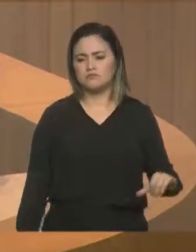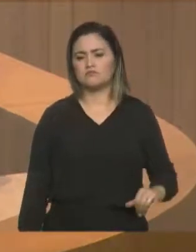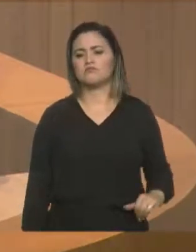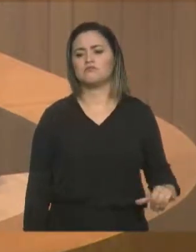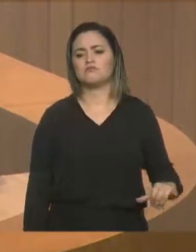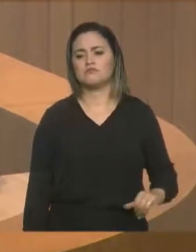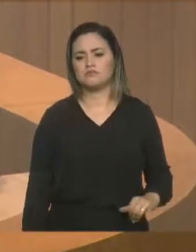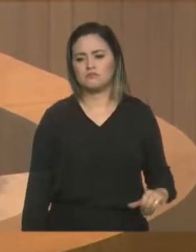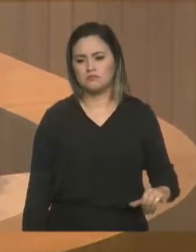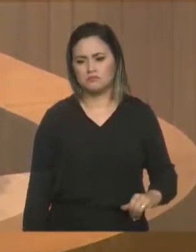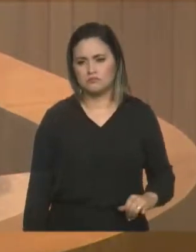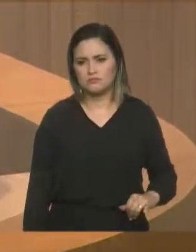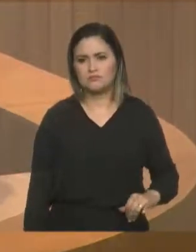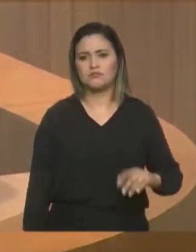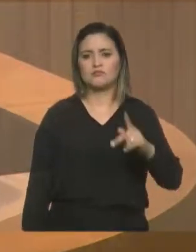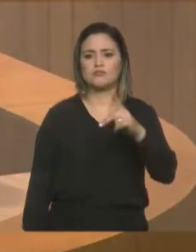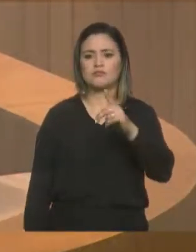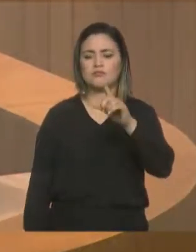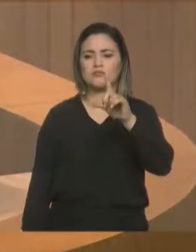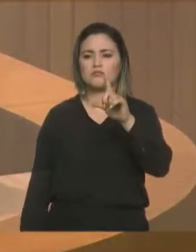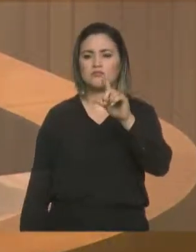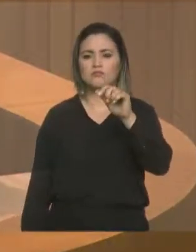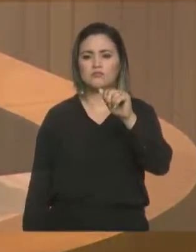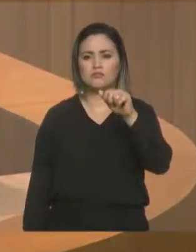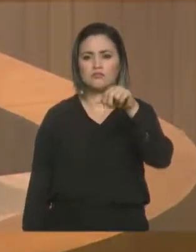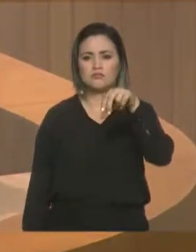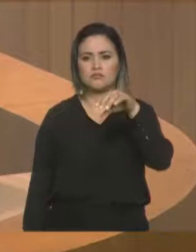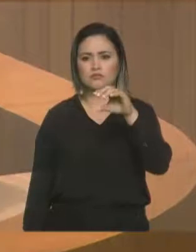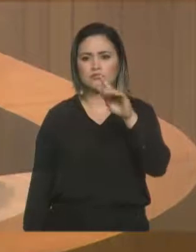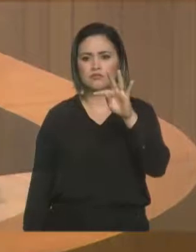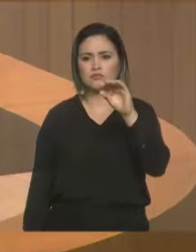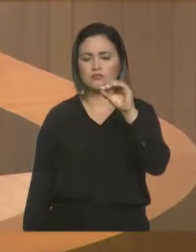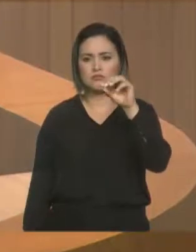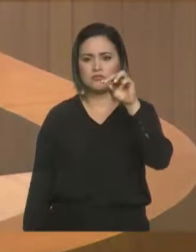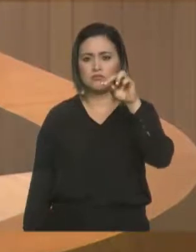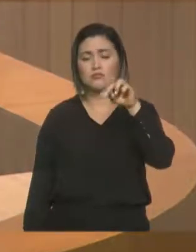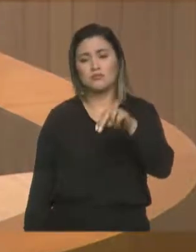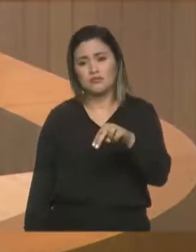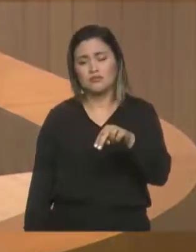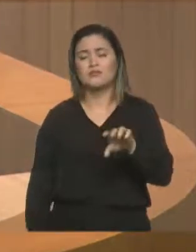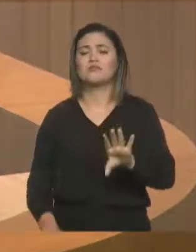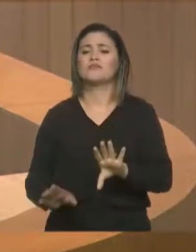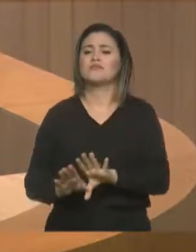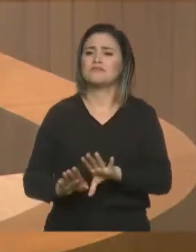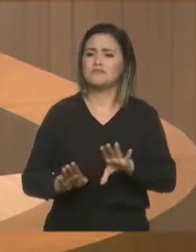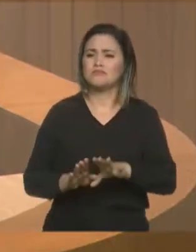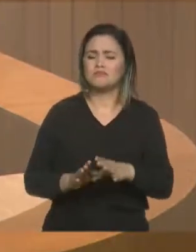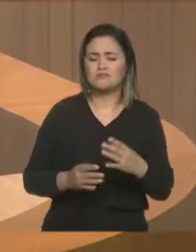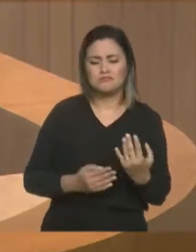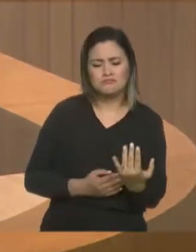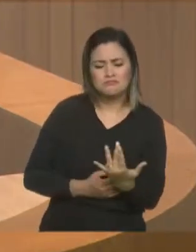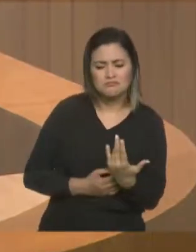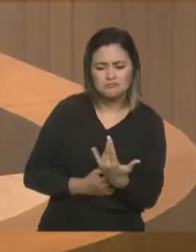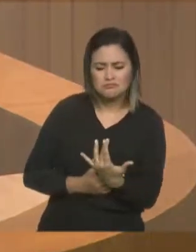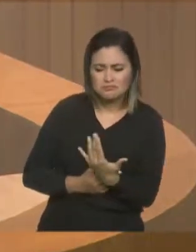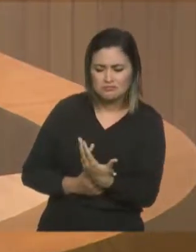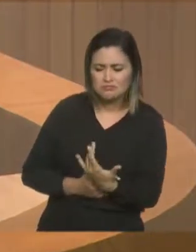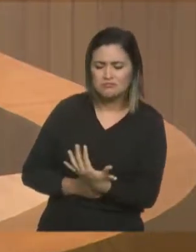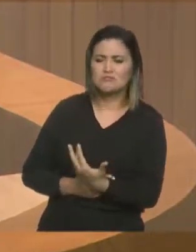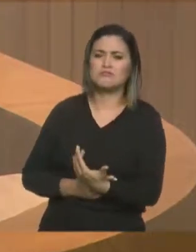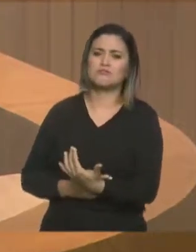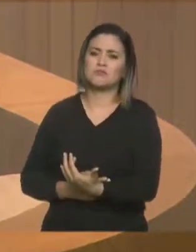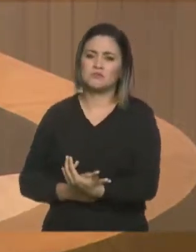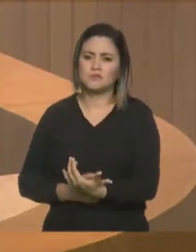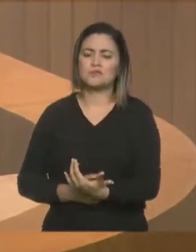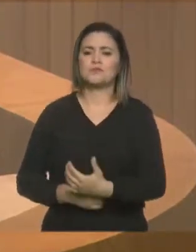tanto os plâncton vegetal como o plâncton animal, que é a base da cadeia alimentar dos animais